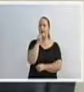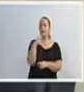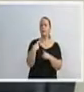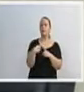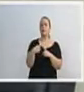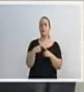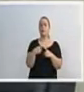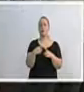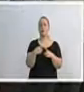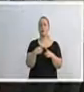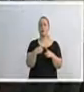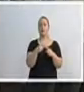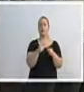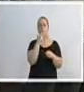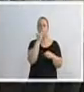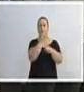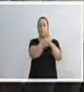de fornecimento.